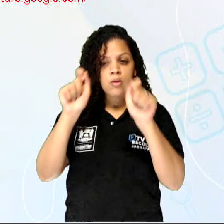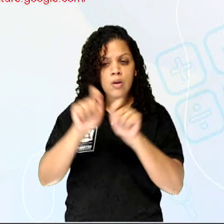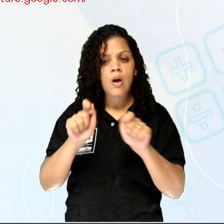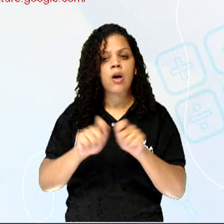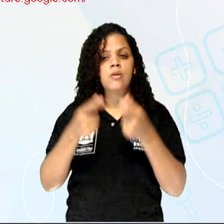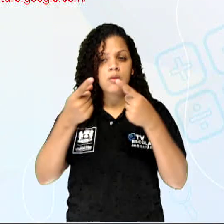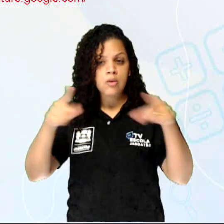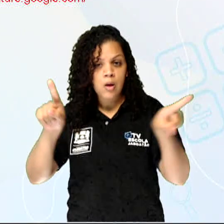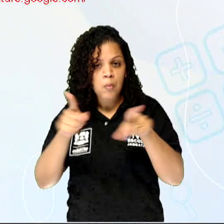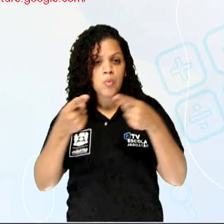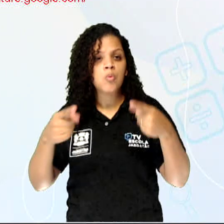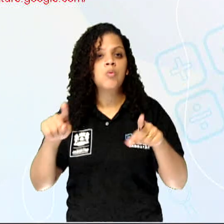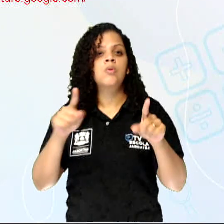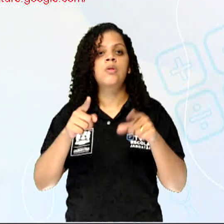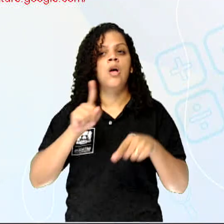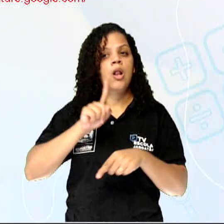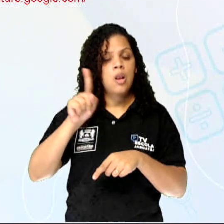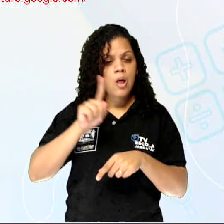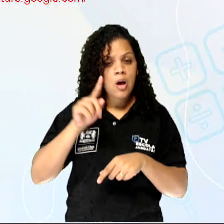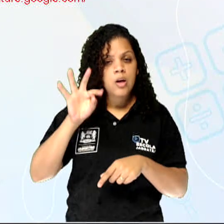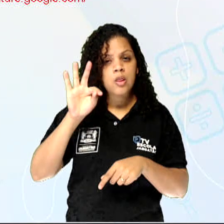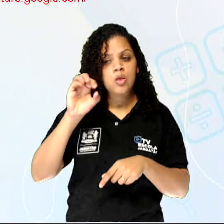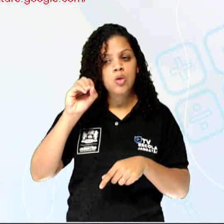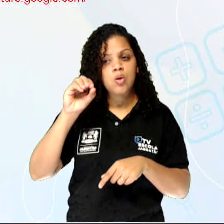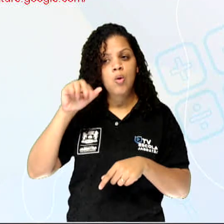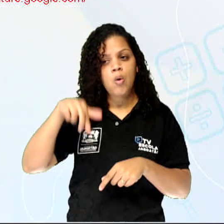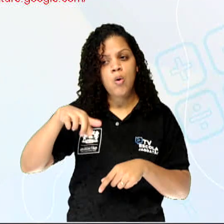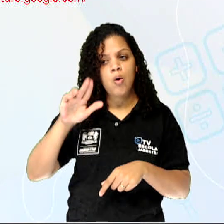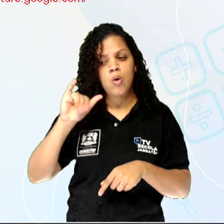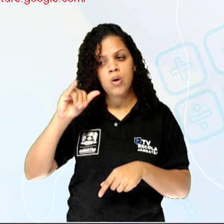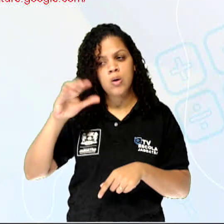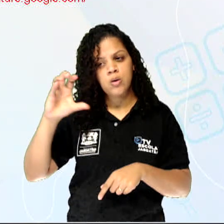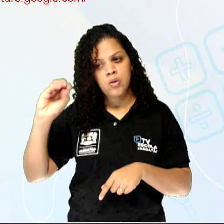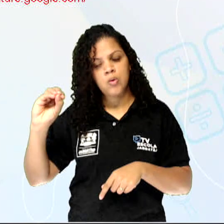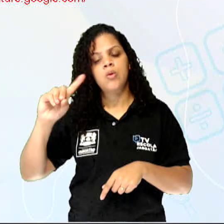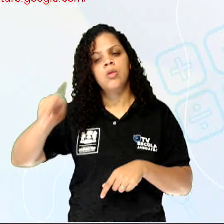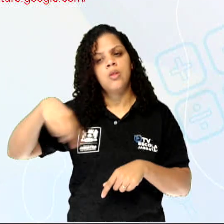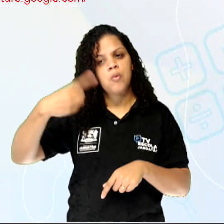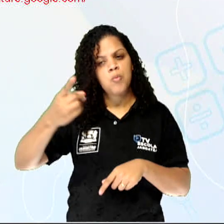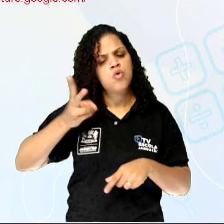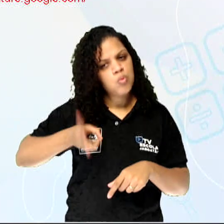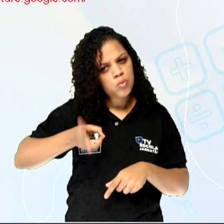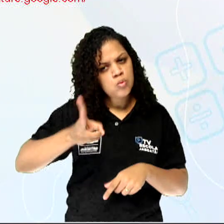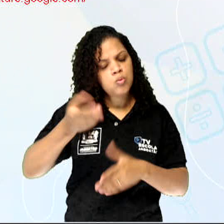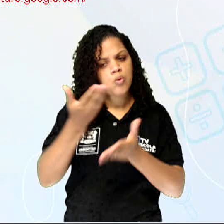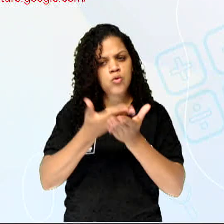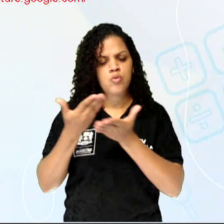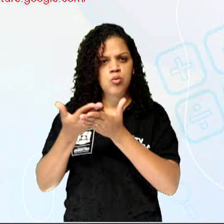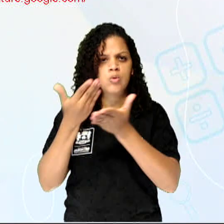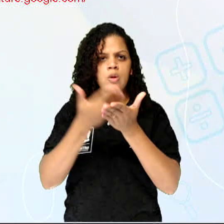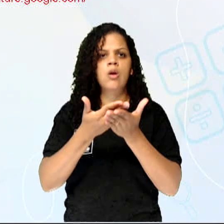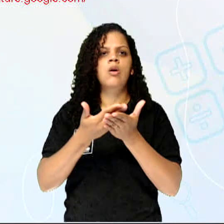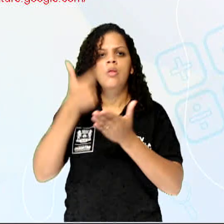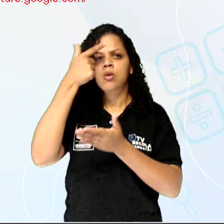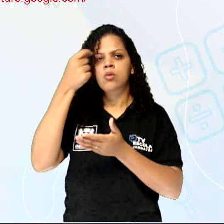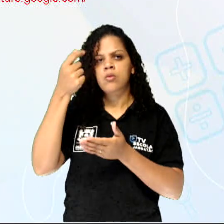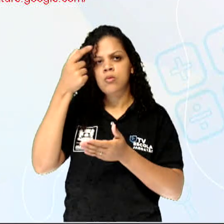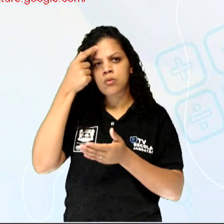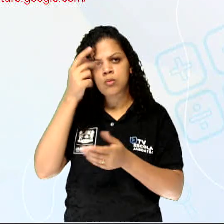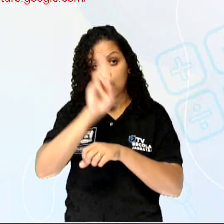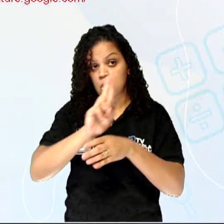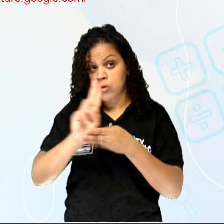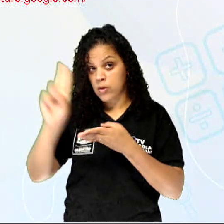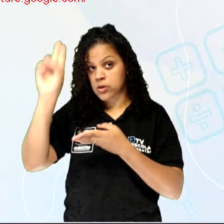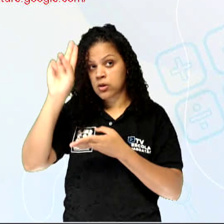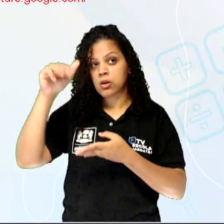Tóquio. Ele começou lá em Tóquio e depois continuou seus estudos em História da Música na Universidade de Munique, onde conheceu